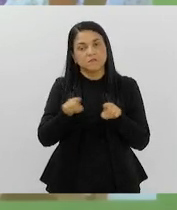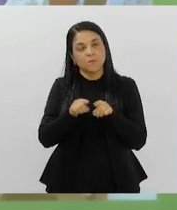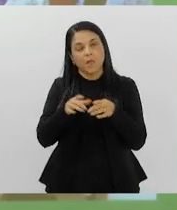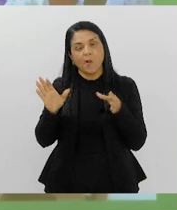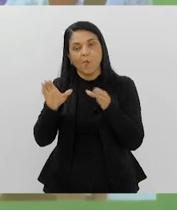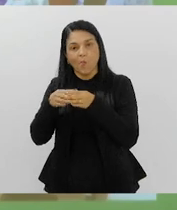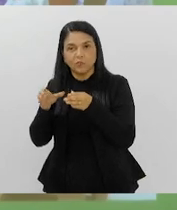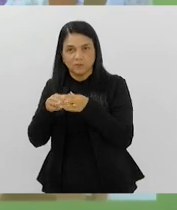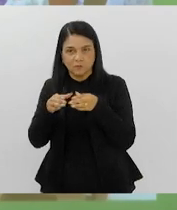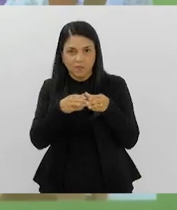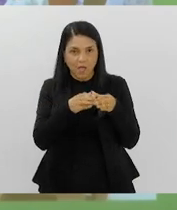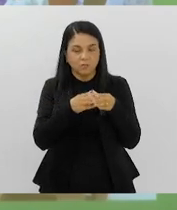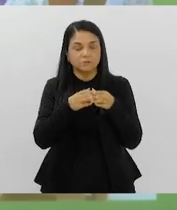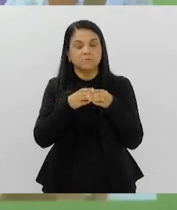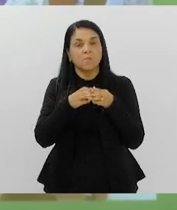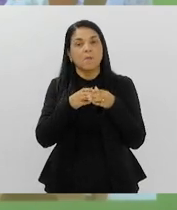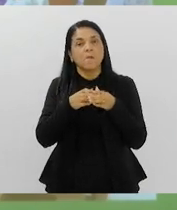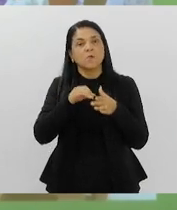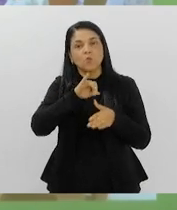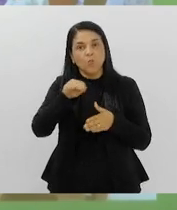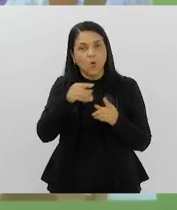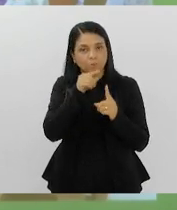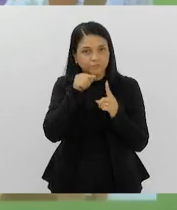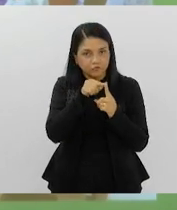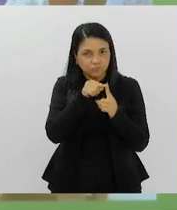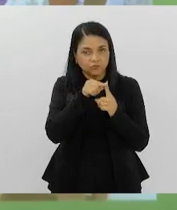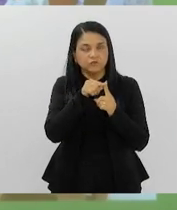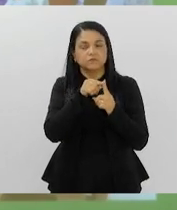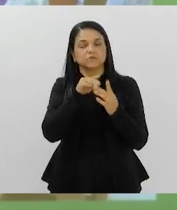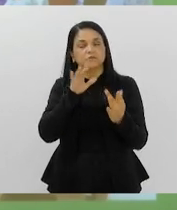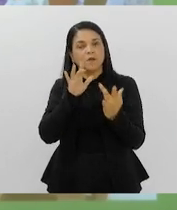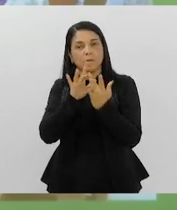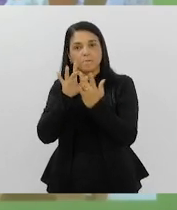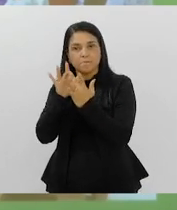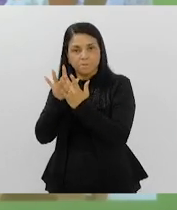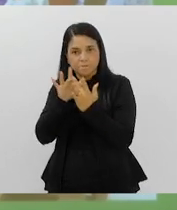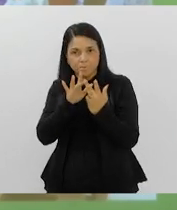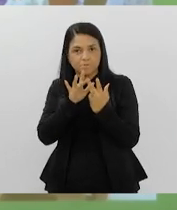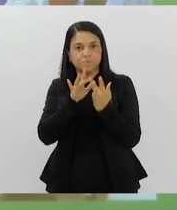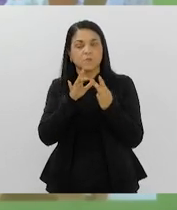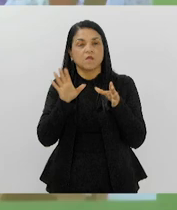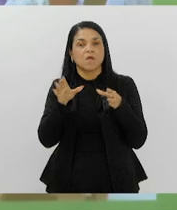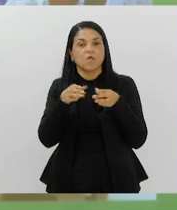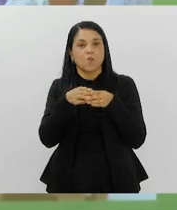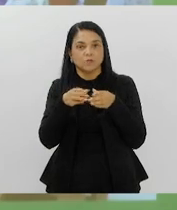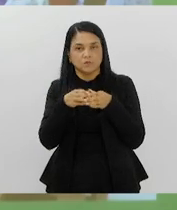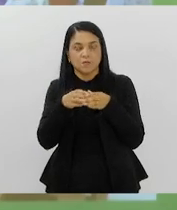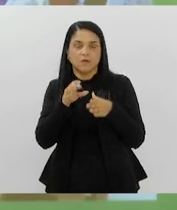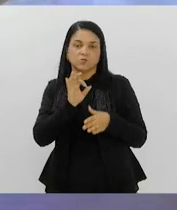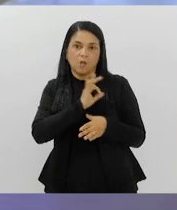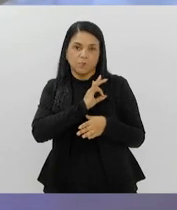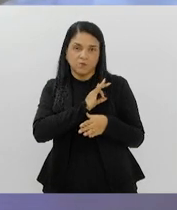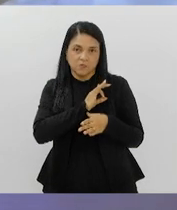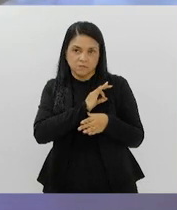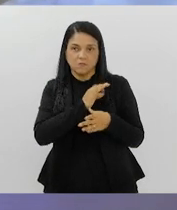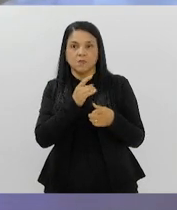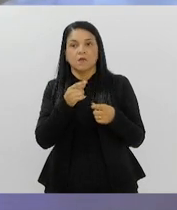aproximar a segurança pública e o Estado da comunidade de uma maneira e por outro olhar que geralmente eles não